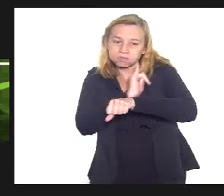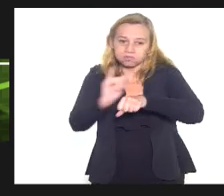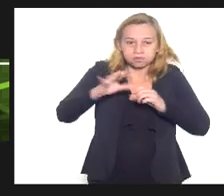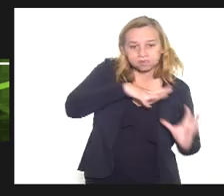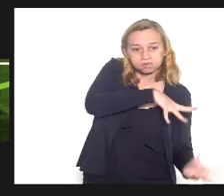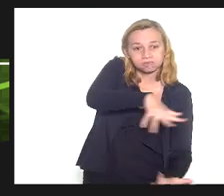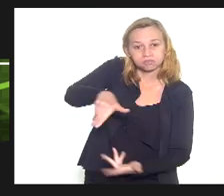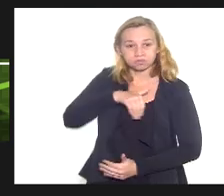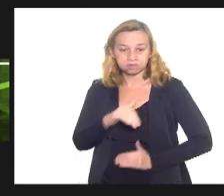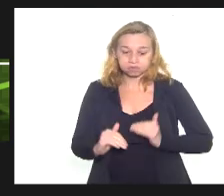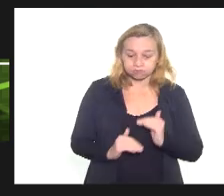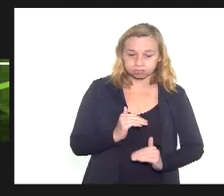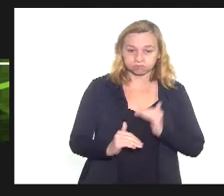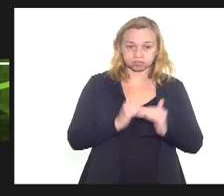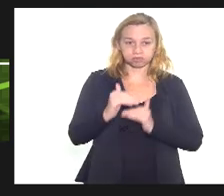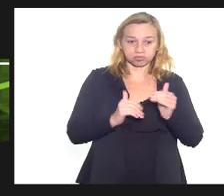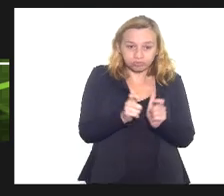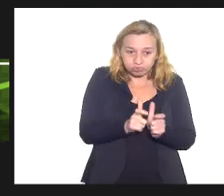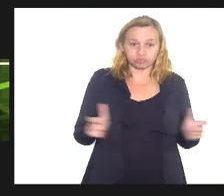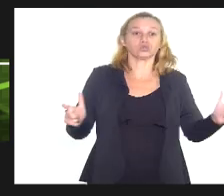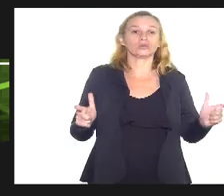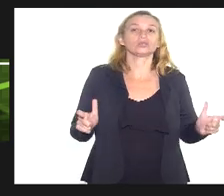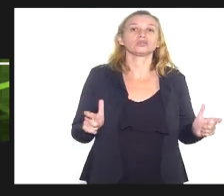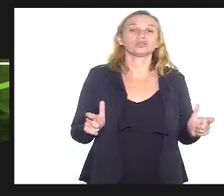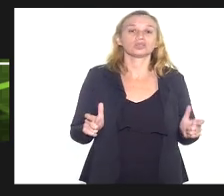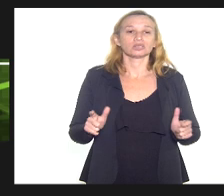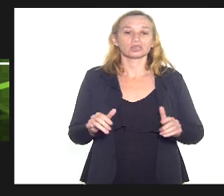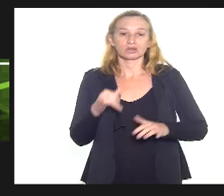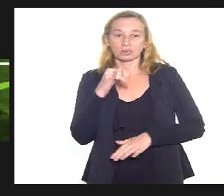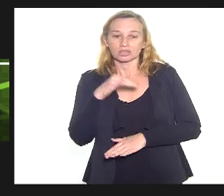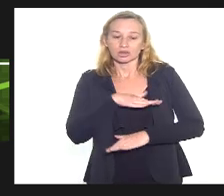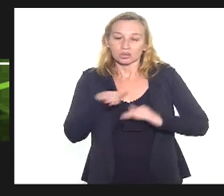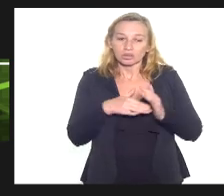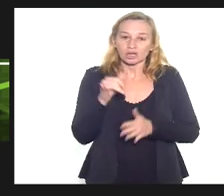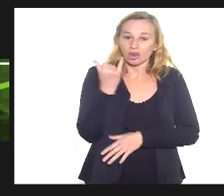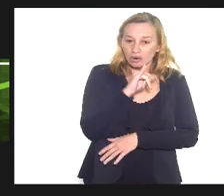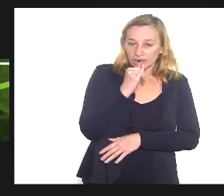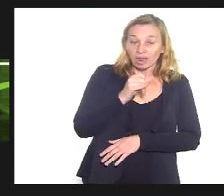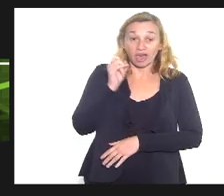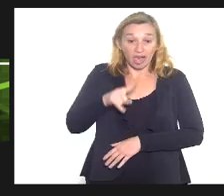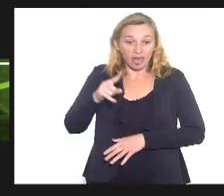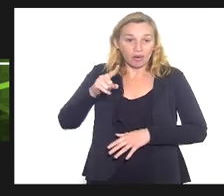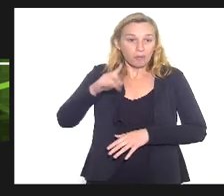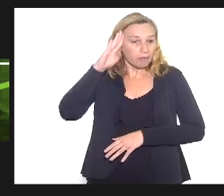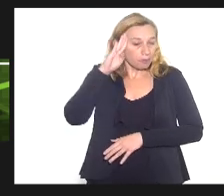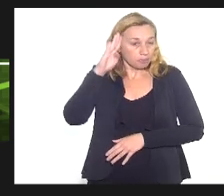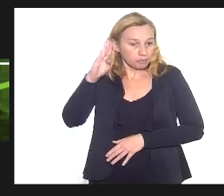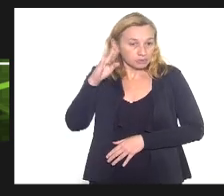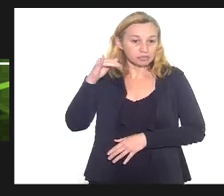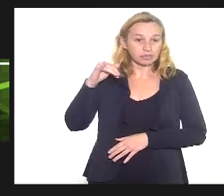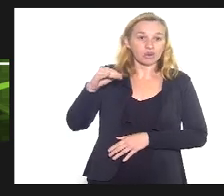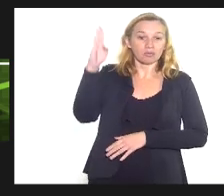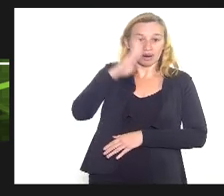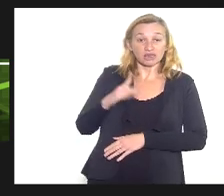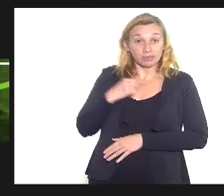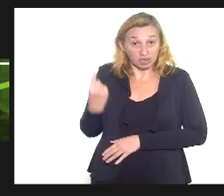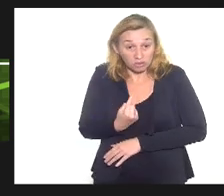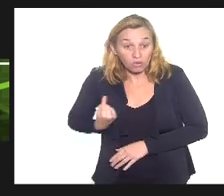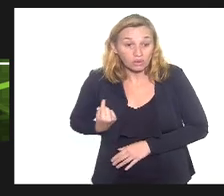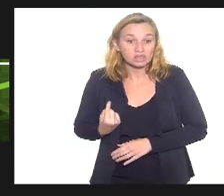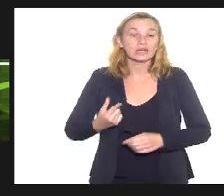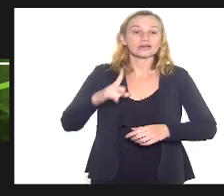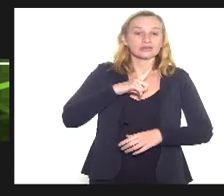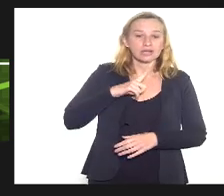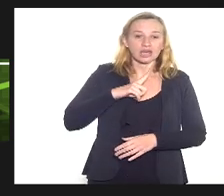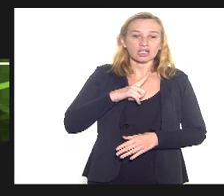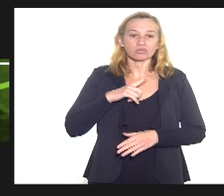de crescimento da Total Energy. O Brasil é um país-chave para nós. Nós temos uma